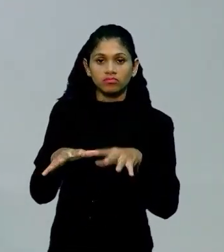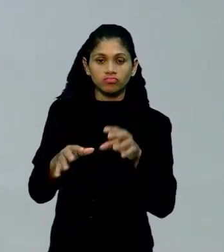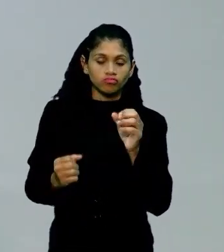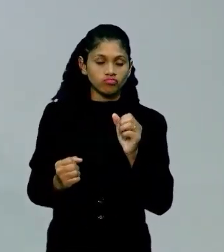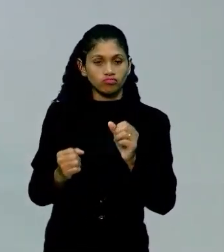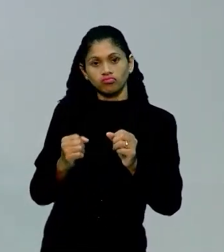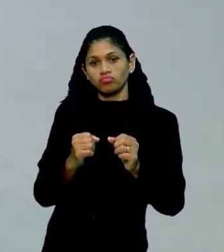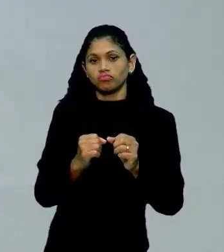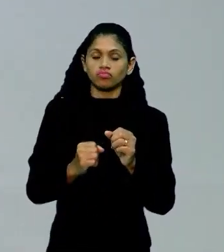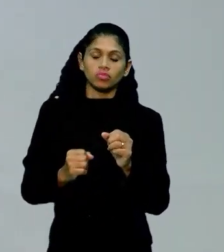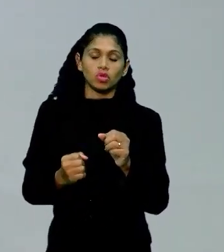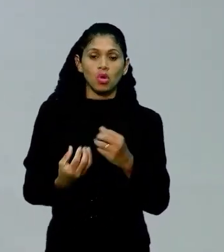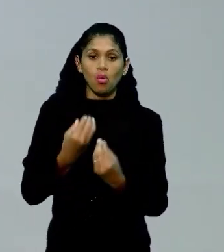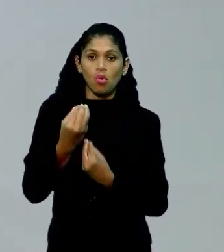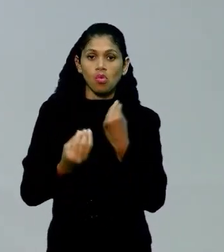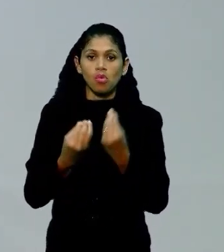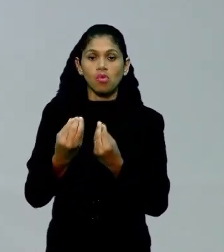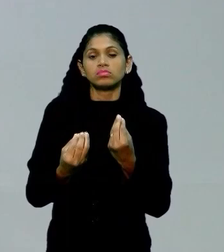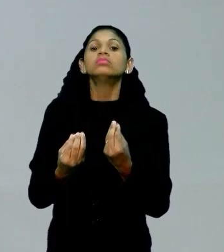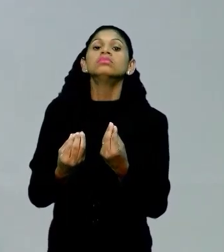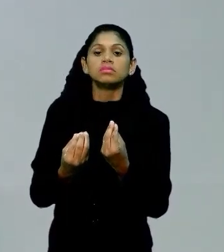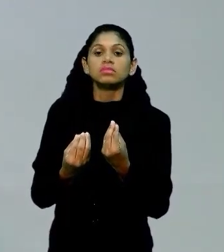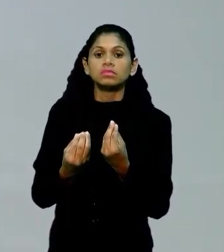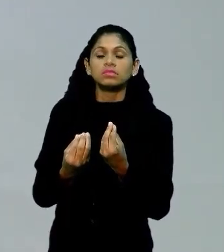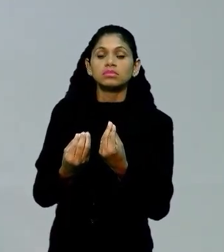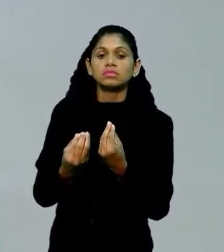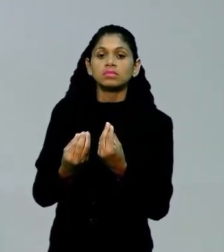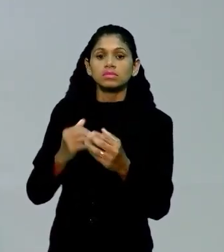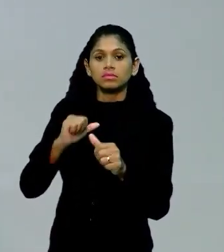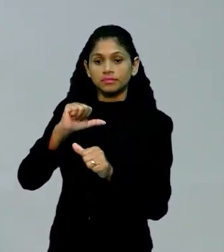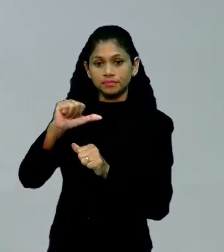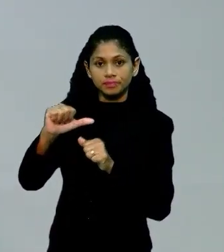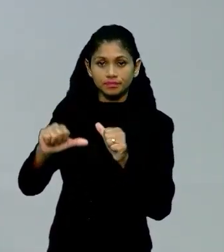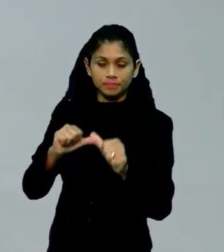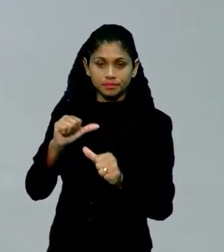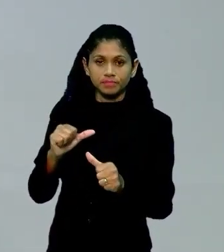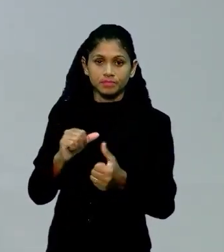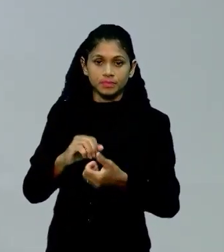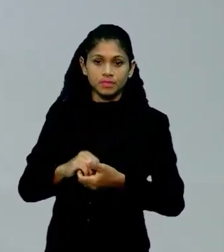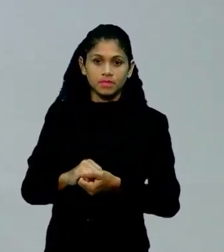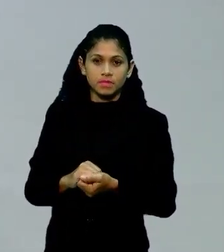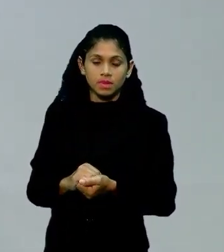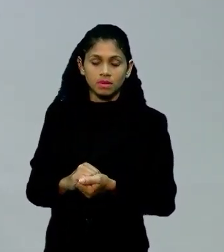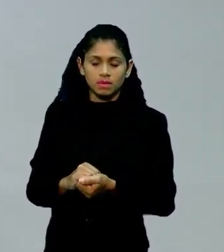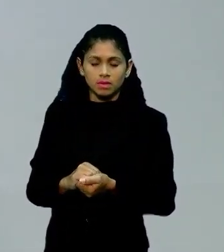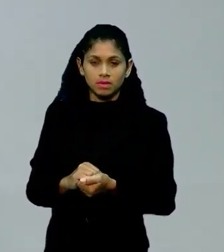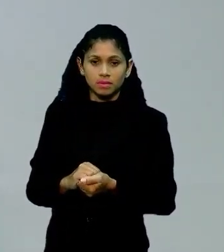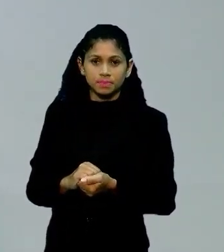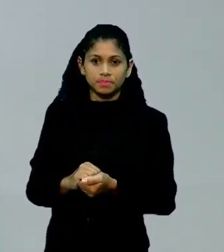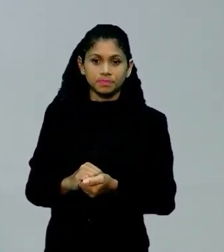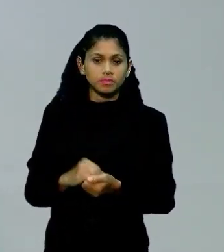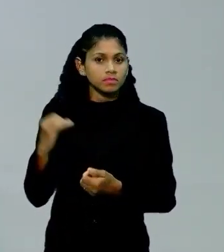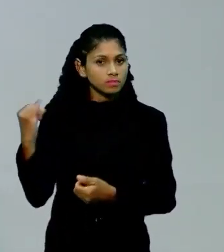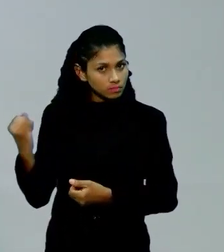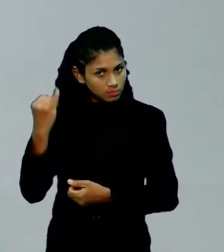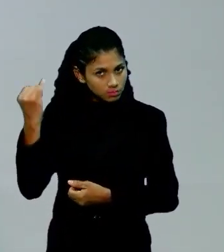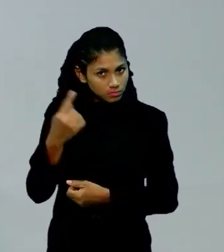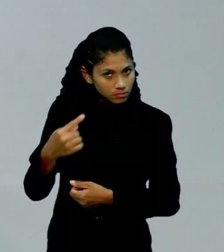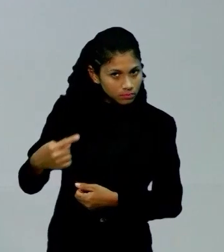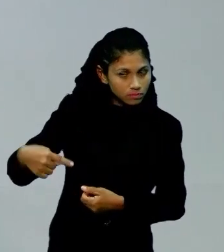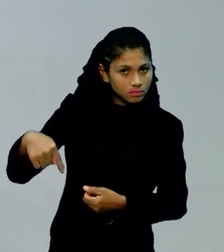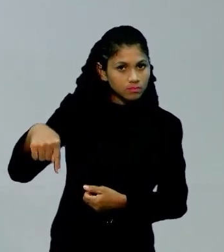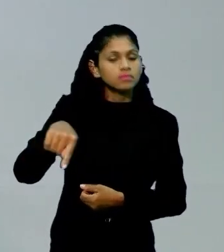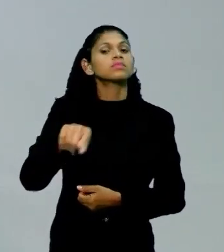transformar corporalmente como as práticas vão nos transformando tranquilo eu sei que ficou um pouco confuso mas é importante que vocês comecem a